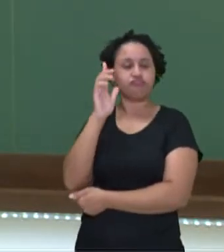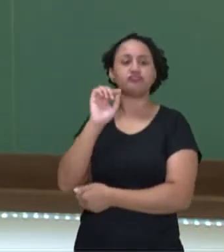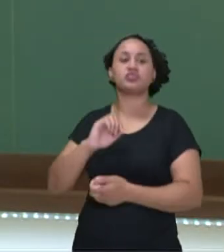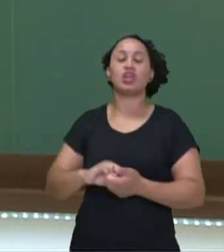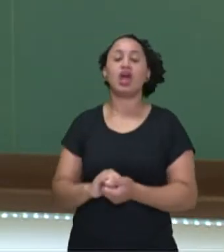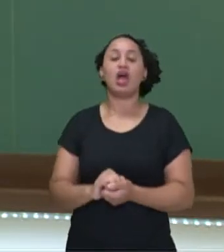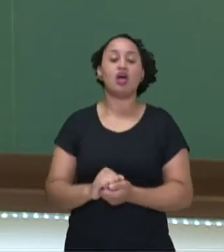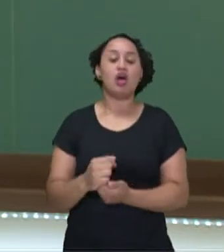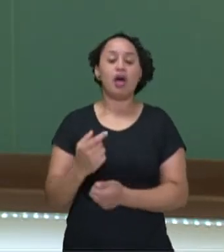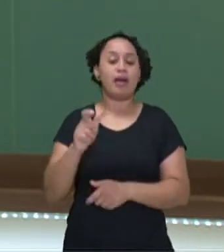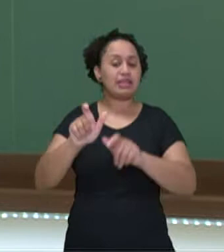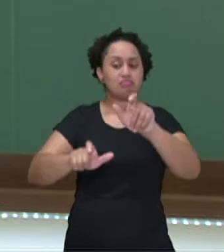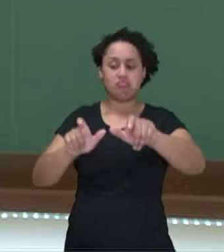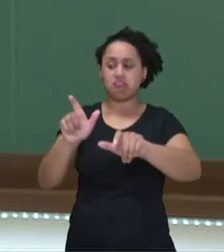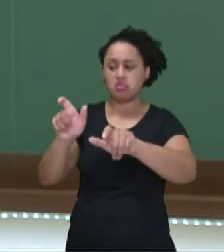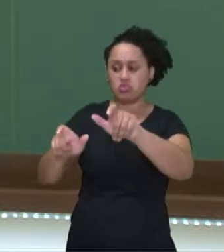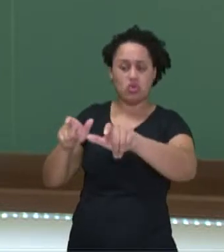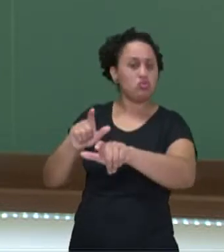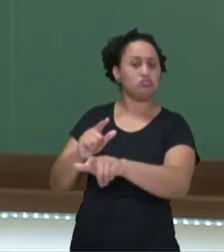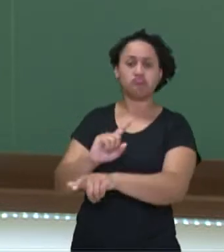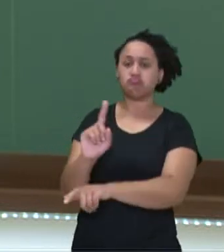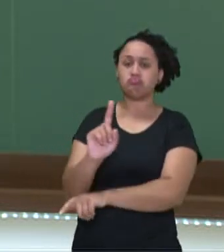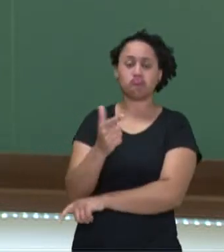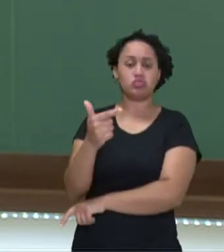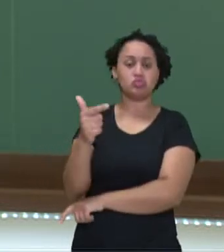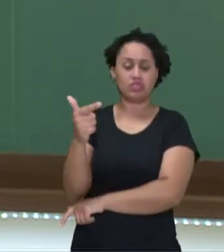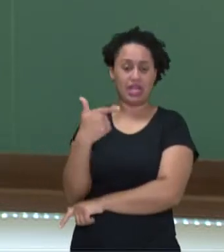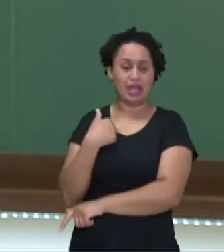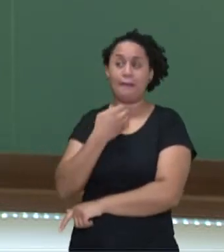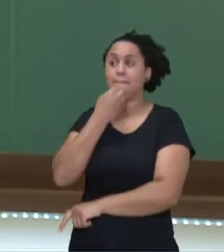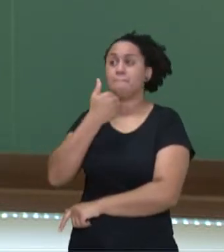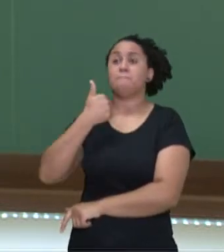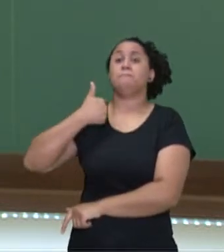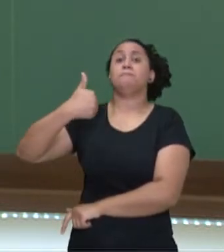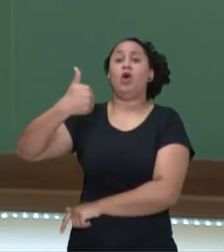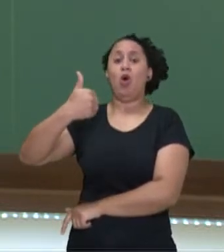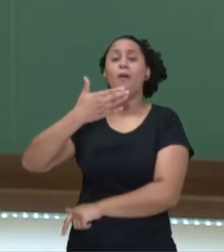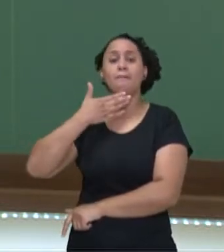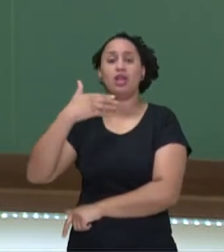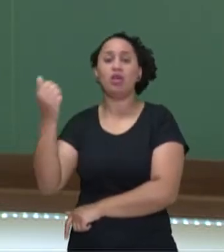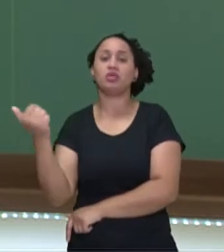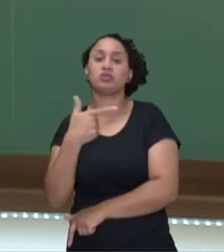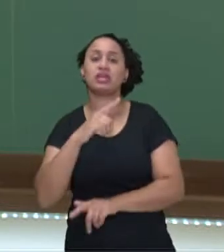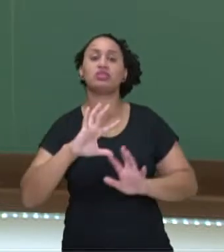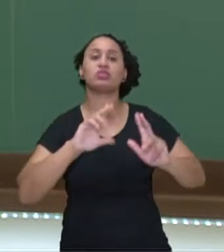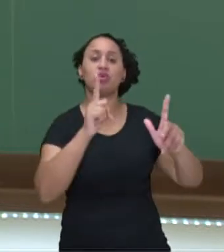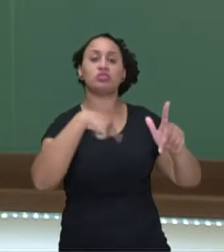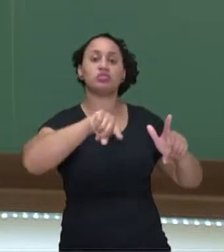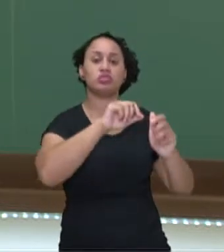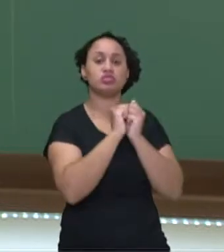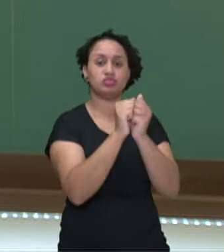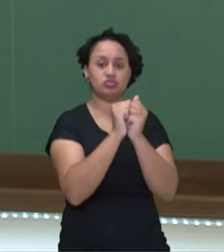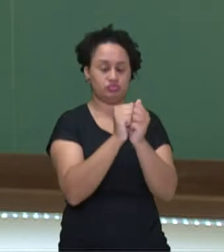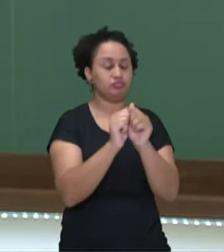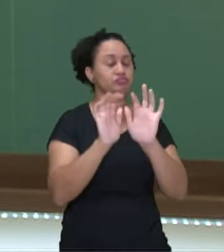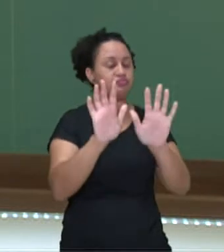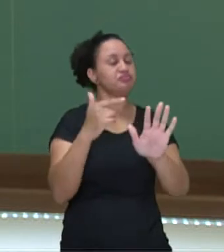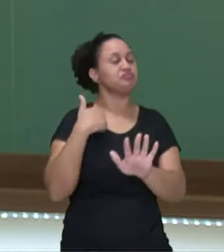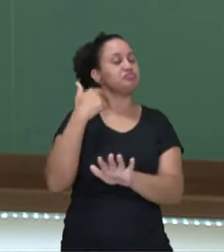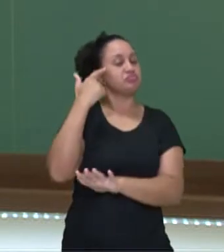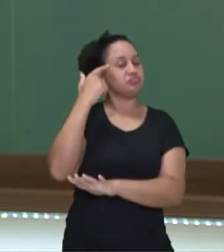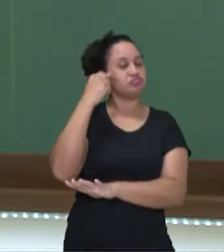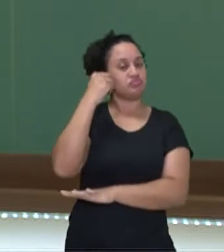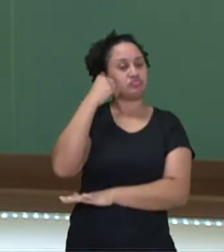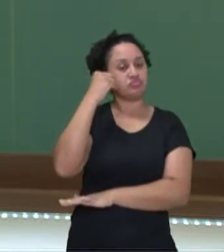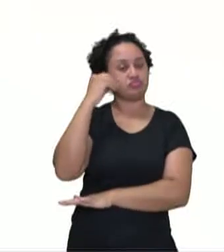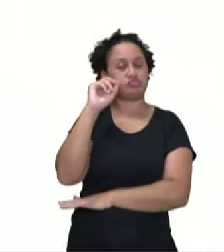Nenhum de nós é tão bom quanto todos nós juntos. Pensem na seguinte experiência. Pegue